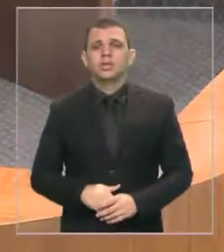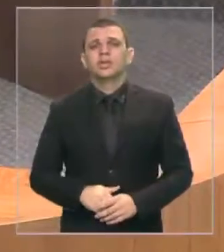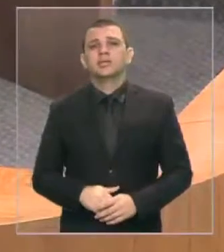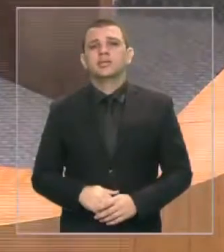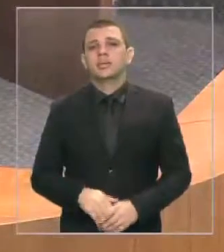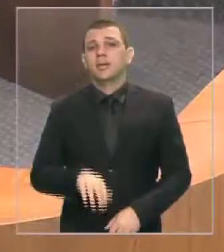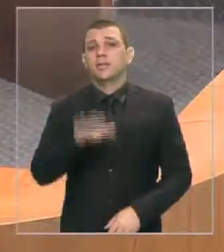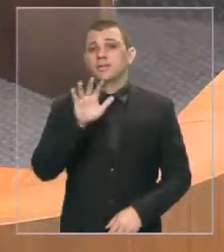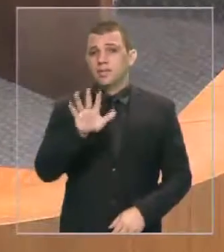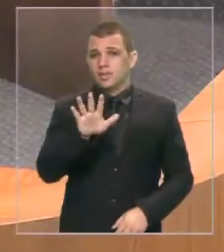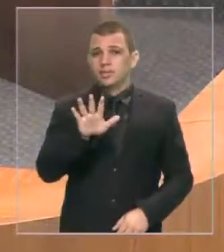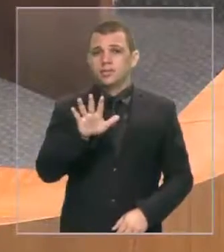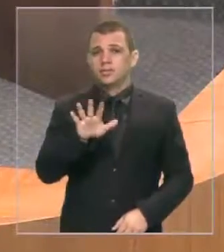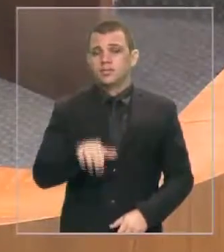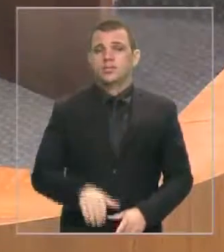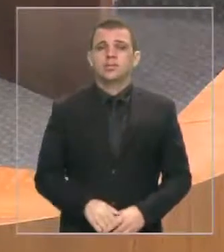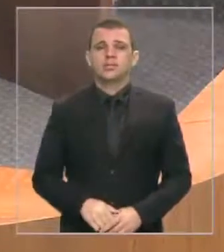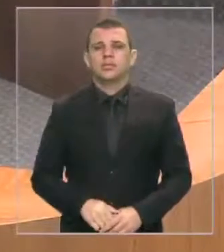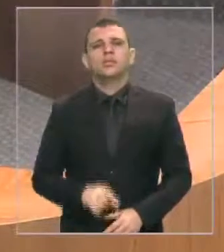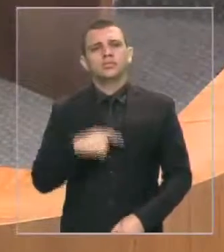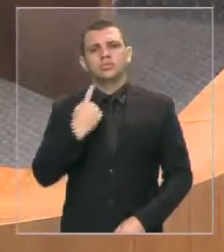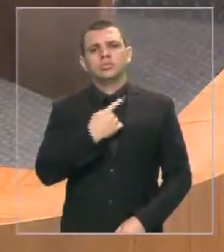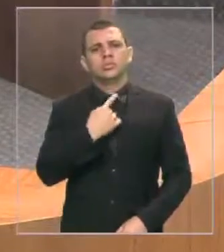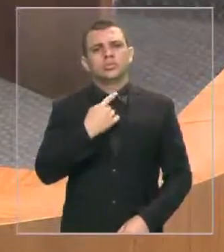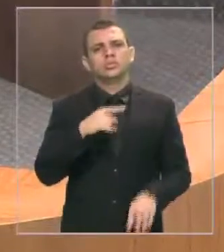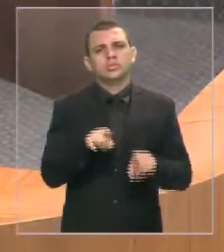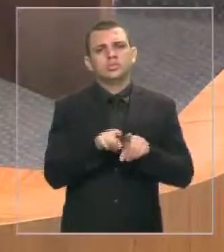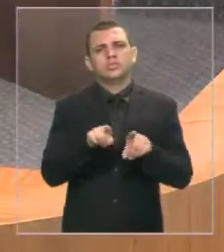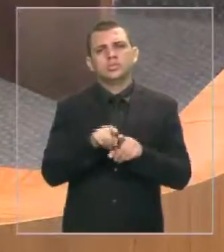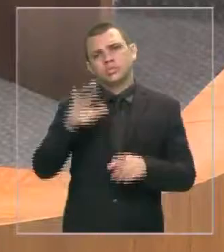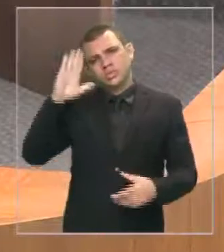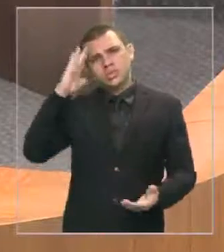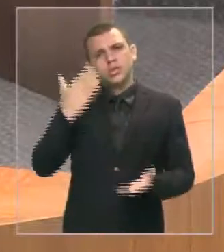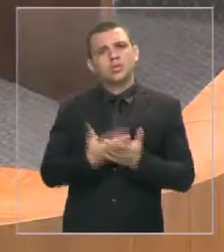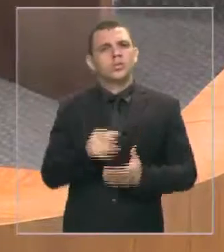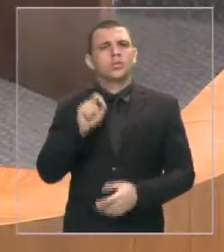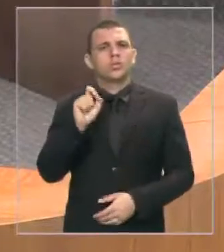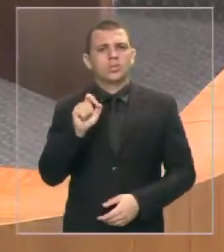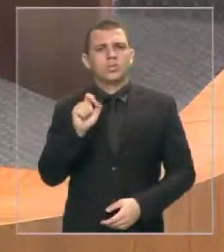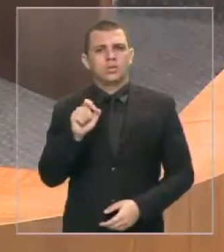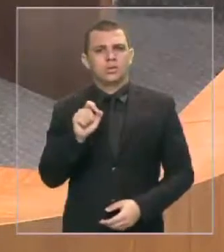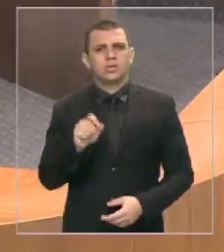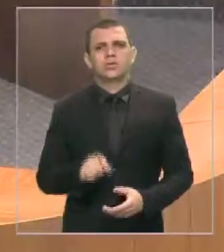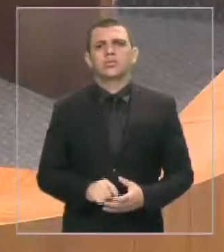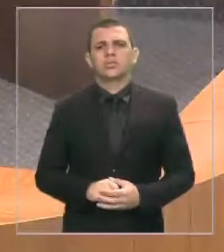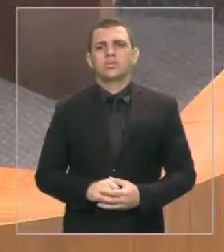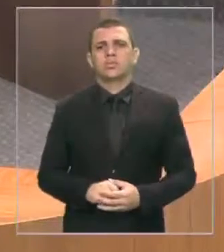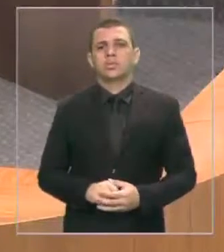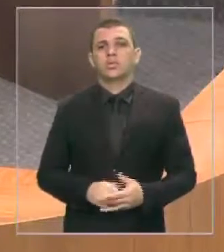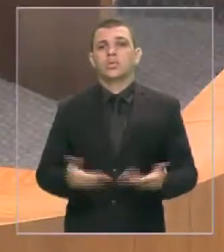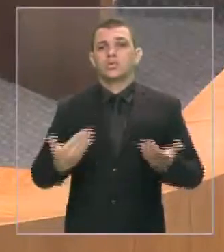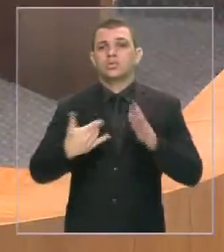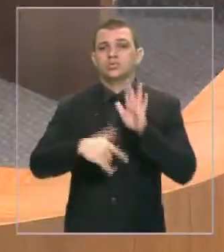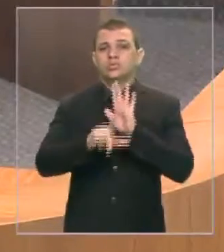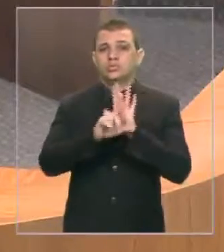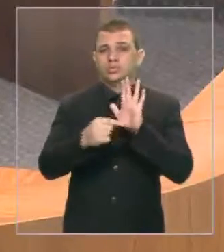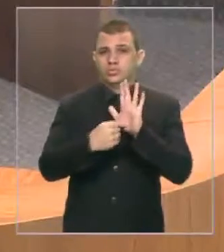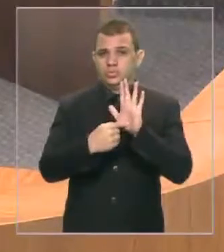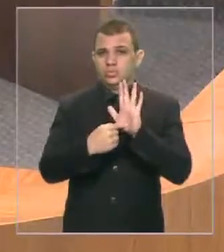Entretanto, cremos que os atos legislativos em tela podem